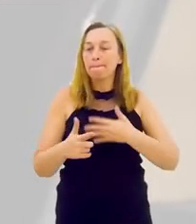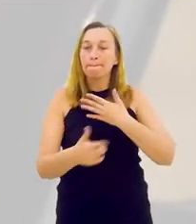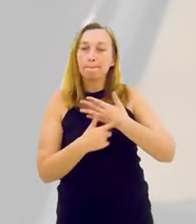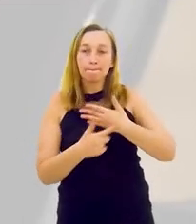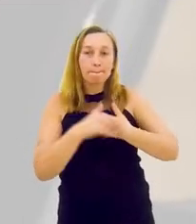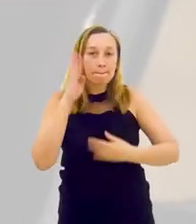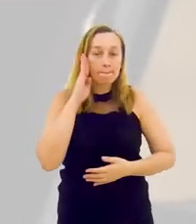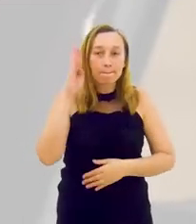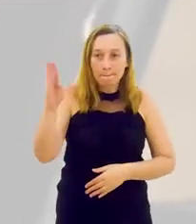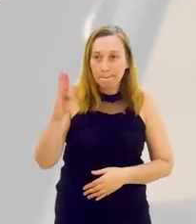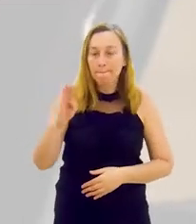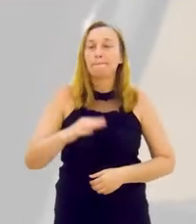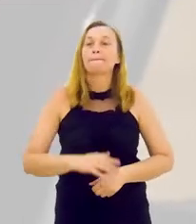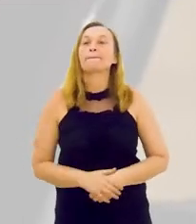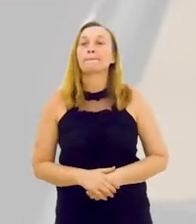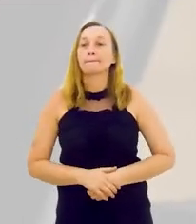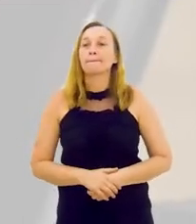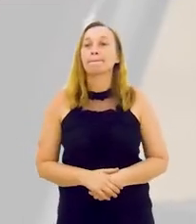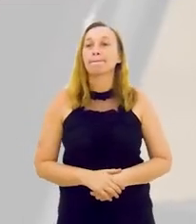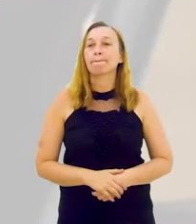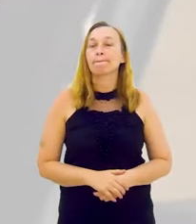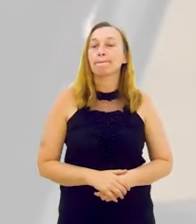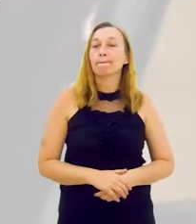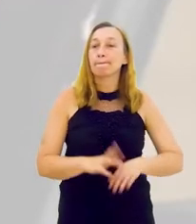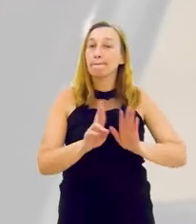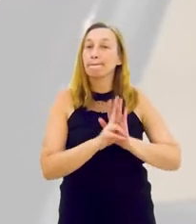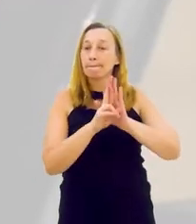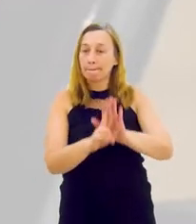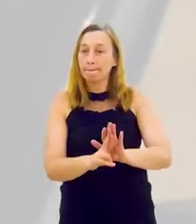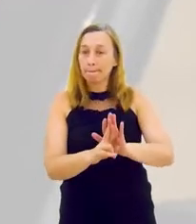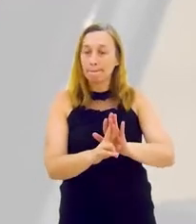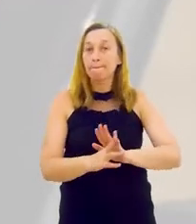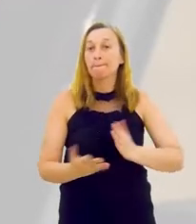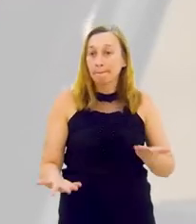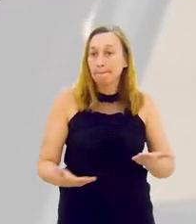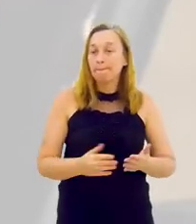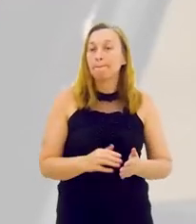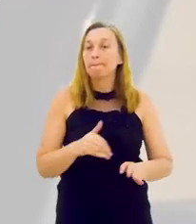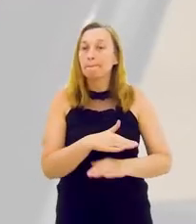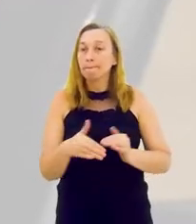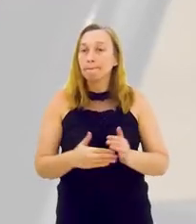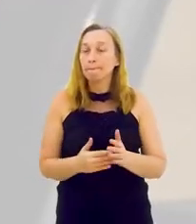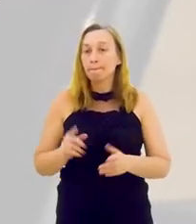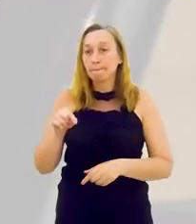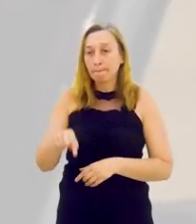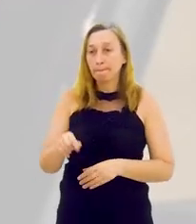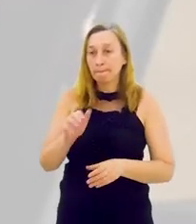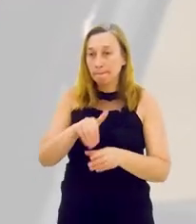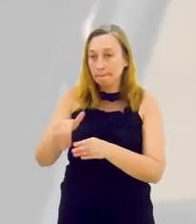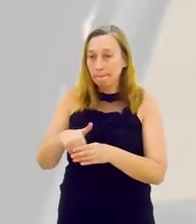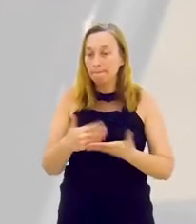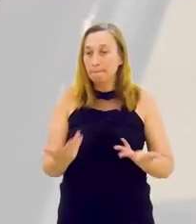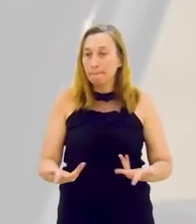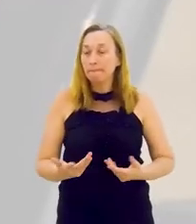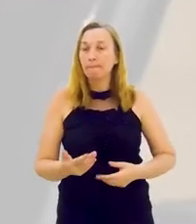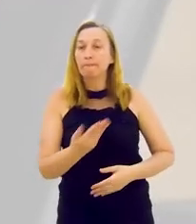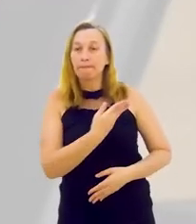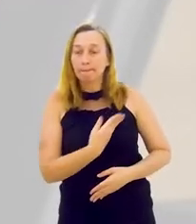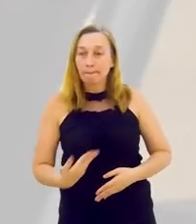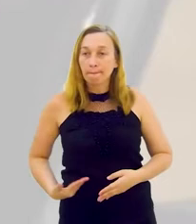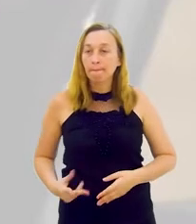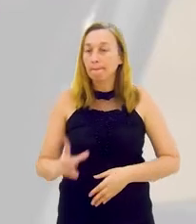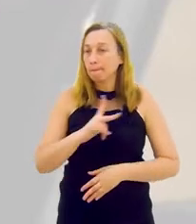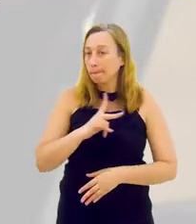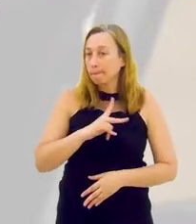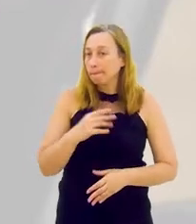papel fundamental nisso. O legislativo, teoricamente, é o representante da tríplice hélice, porque está todo mundo ali, votou, seja cara do próprio